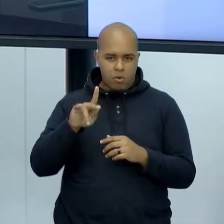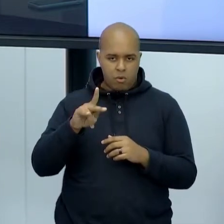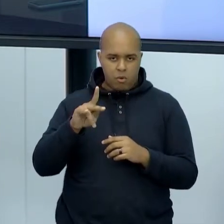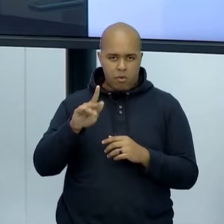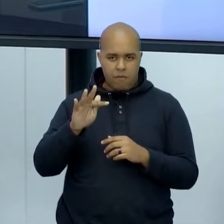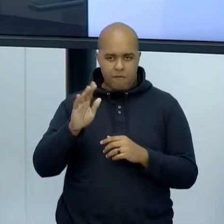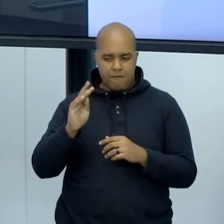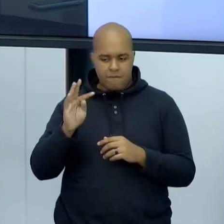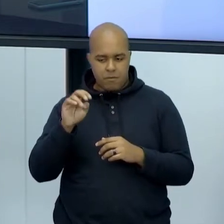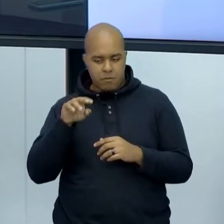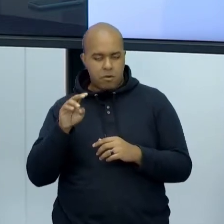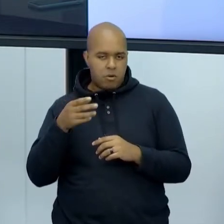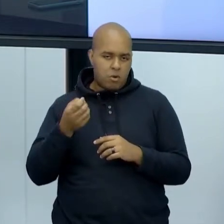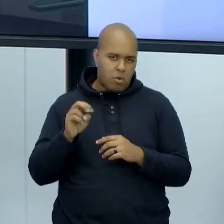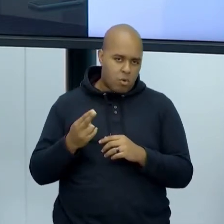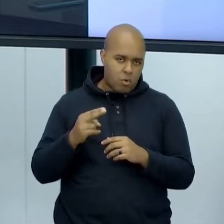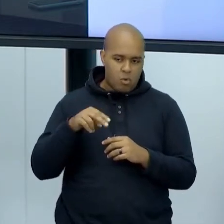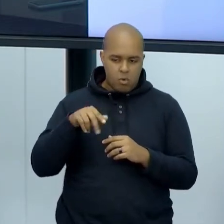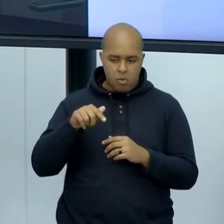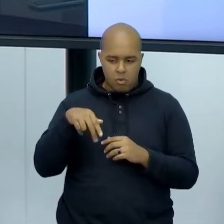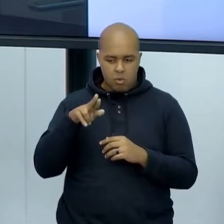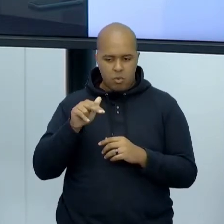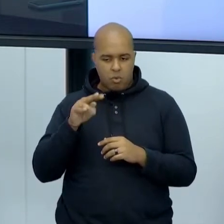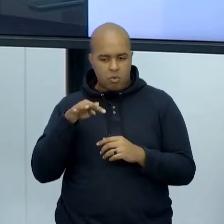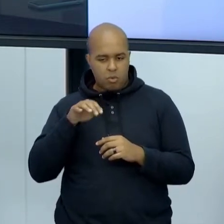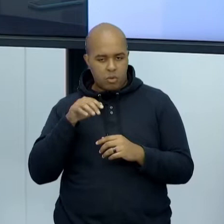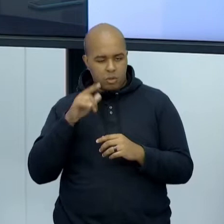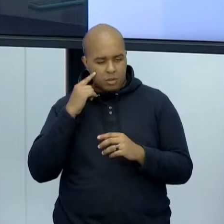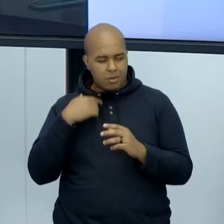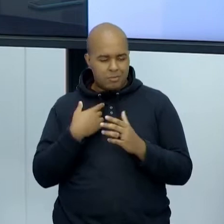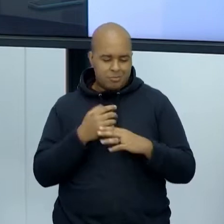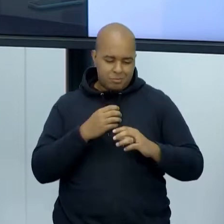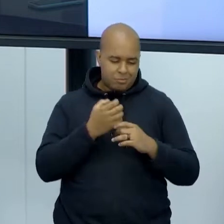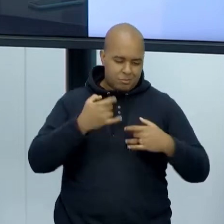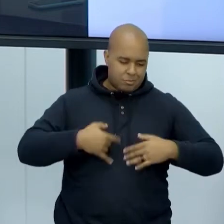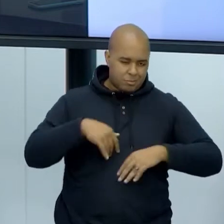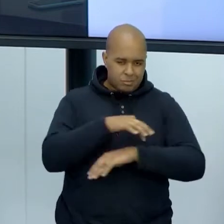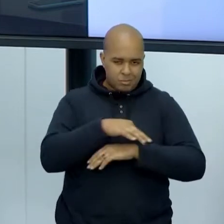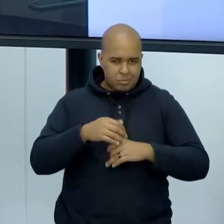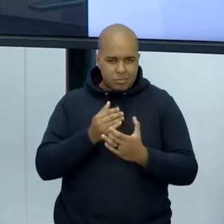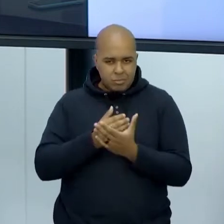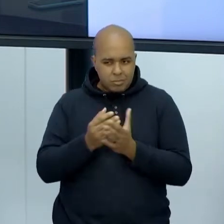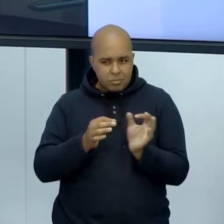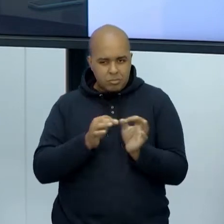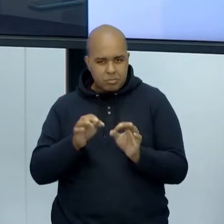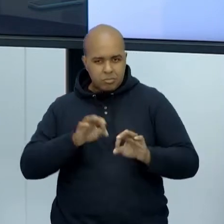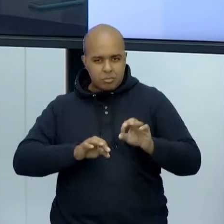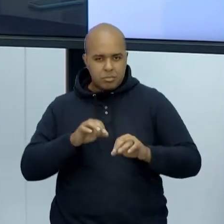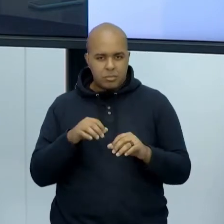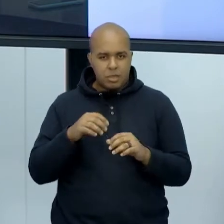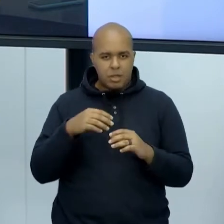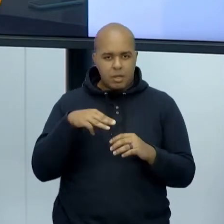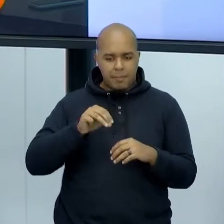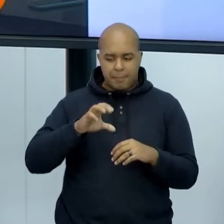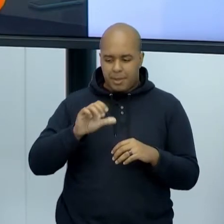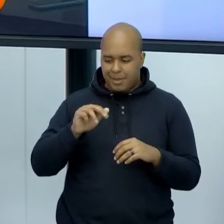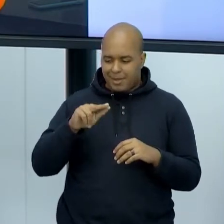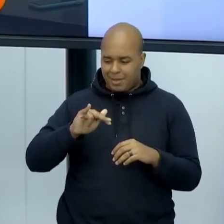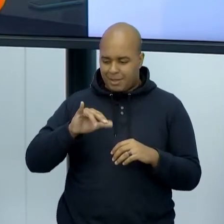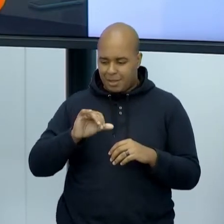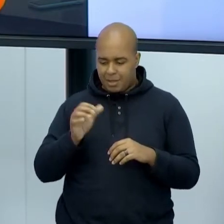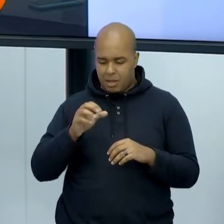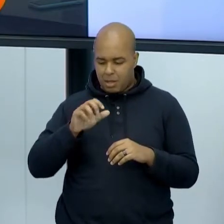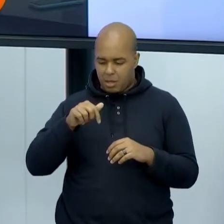certo? Daí vem uma nova explicação na ciência, na física, começa a ser a mecânica quântica. É daí que aparece a luz.